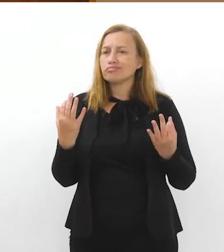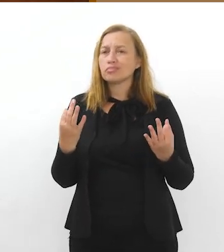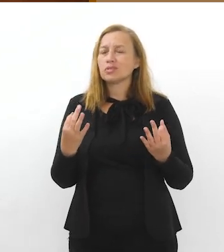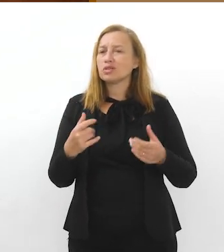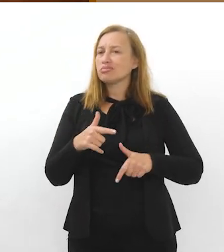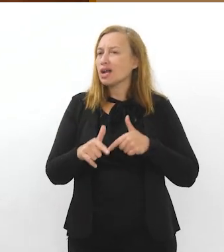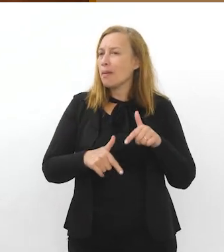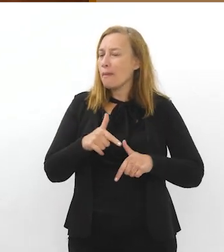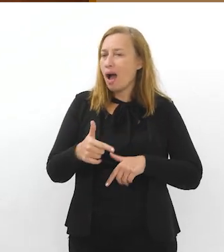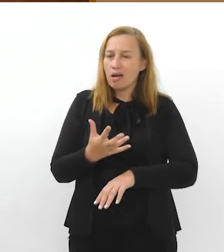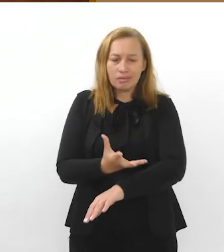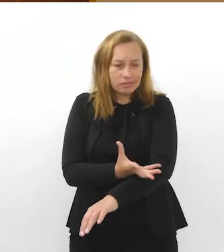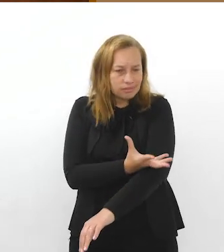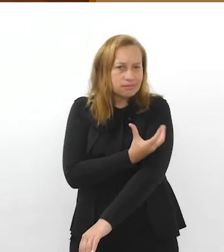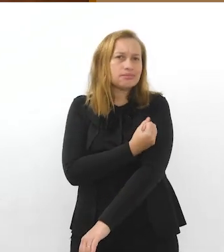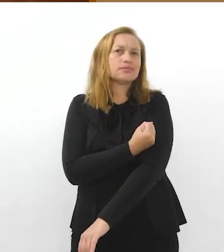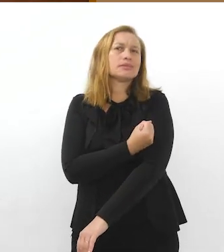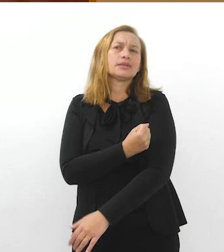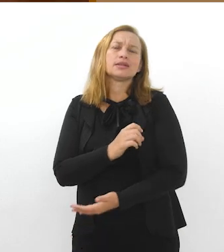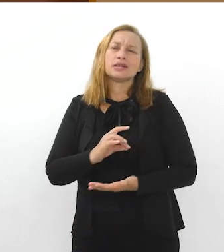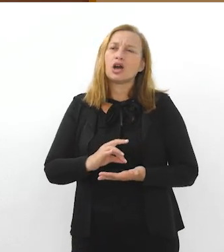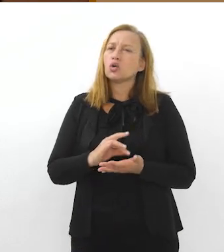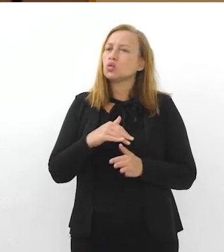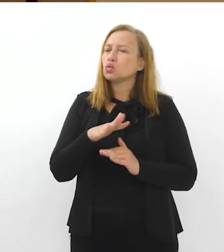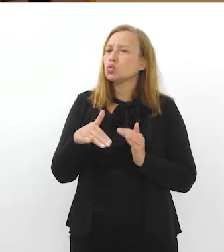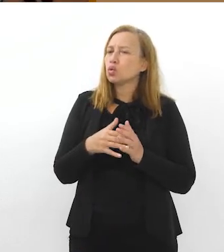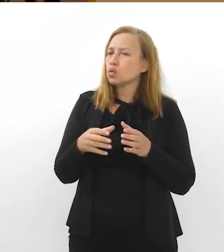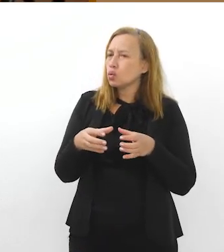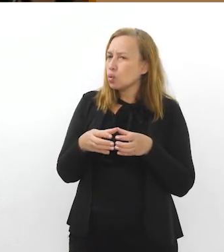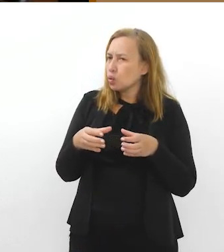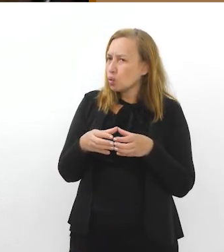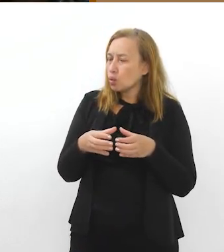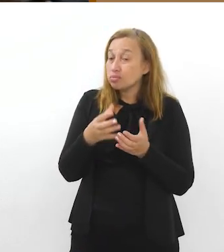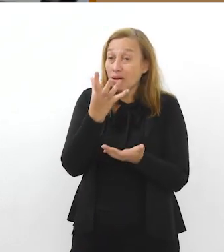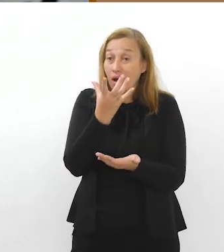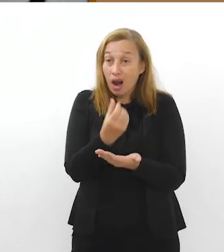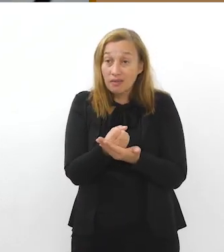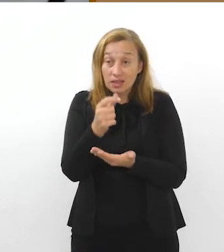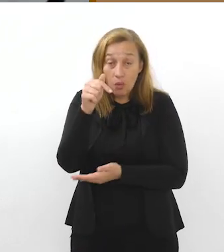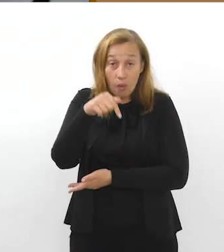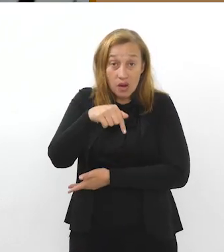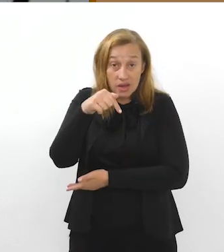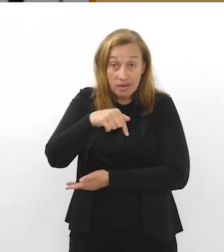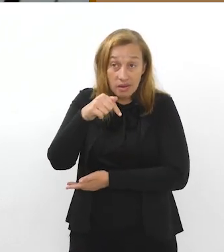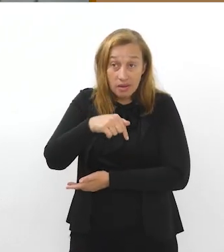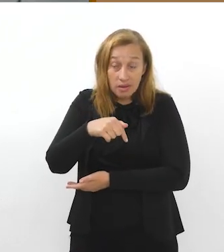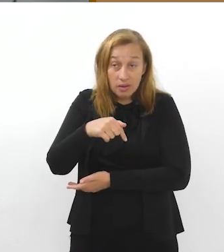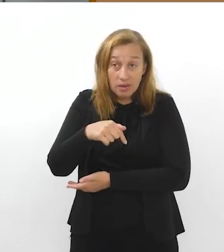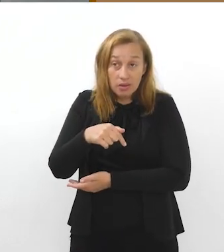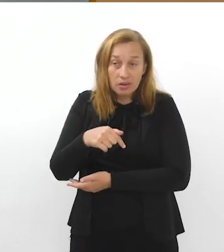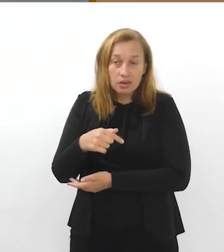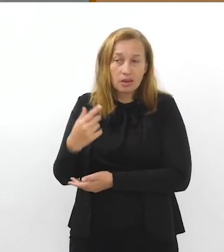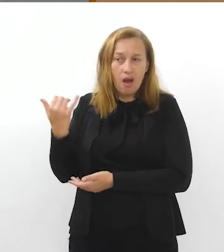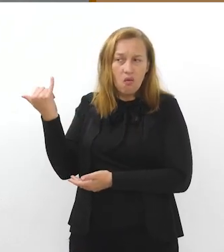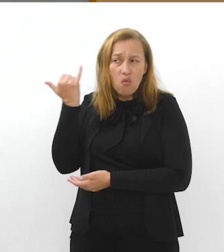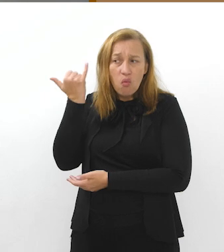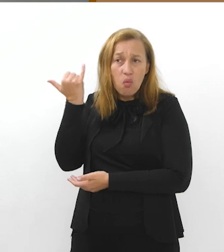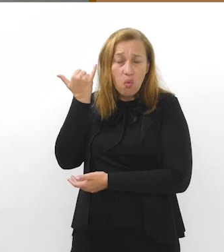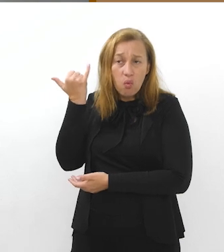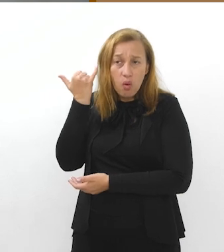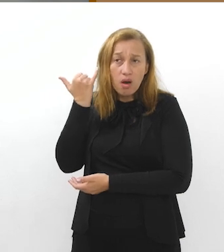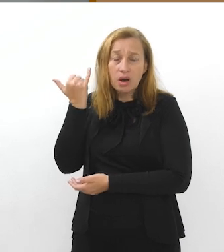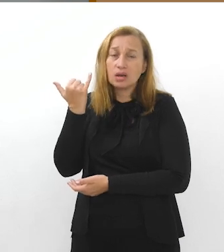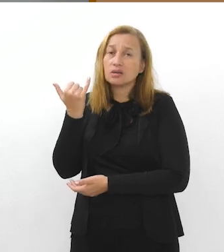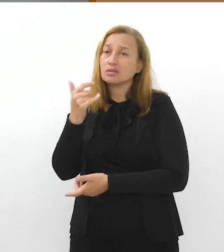Gorete, olha, estamos aqui de queixo caído, impressionados com o seu talento, com a sua habilidade, arrepiado